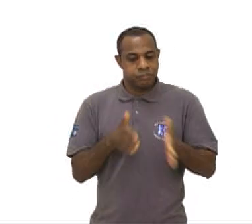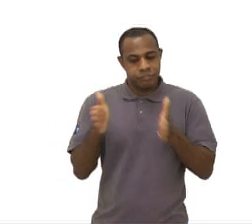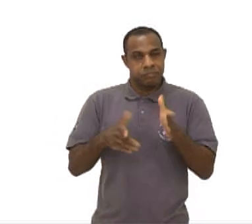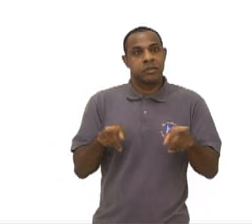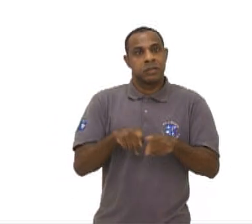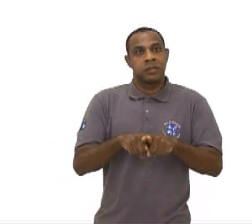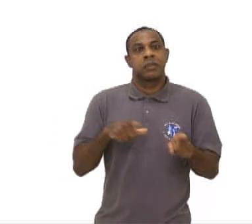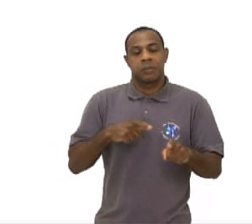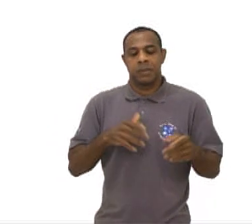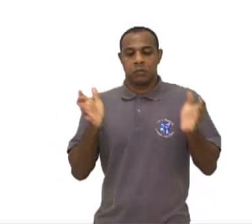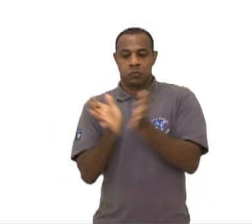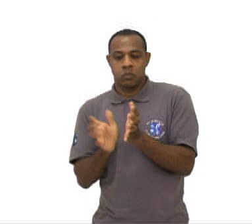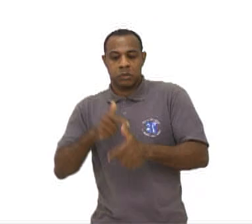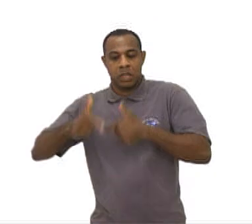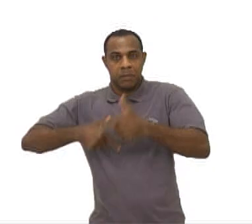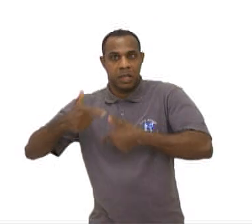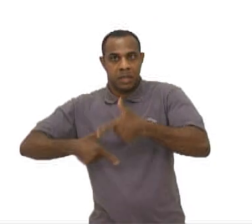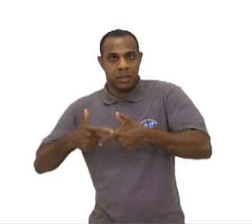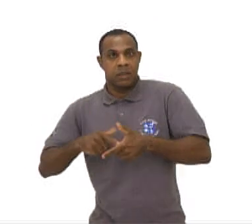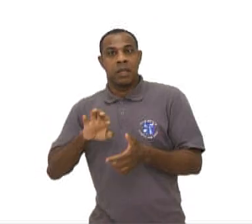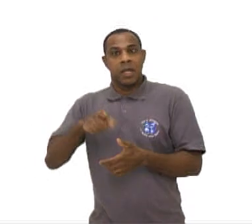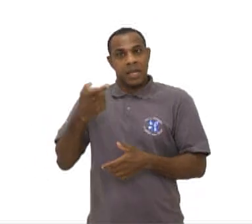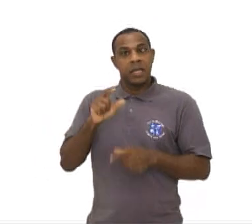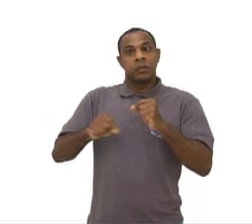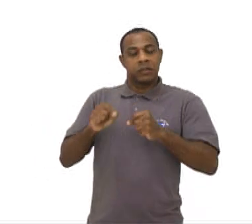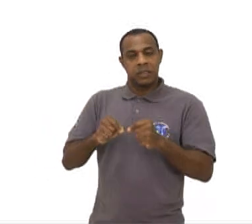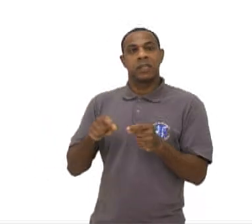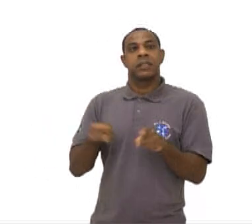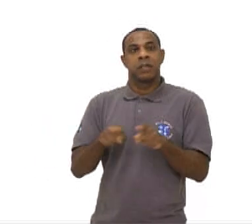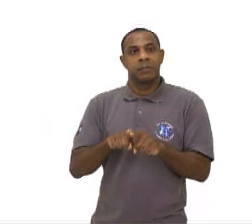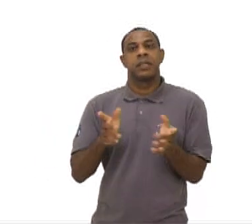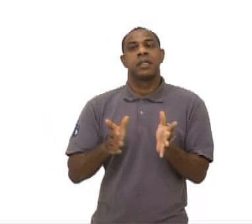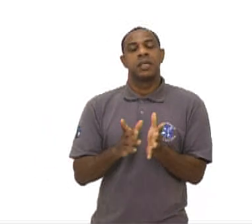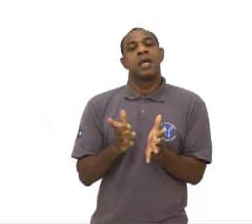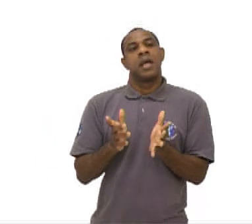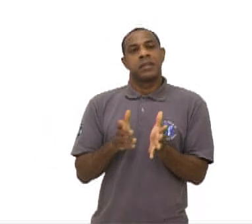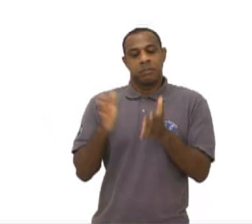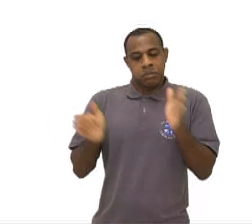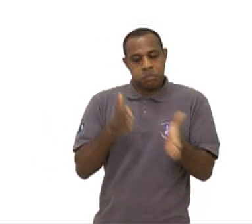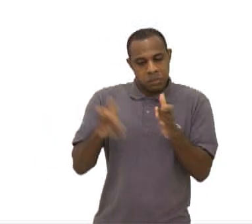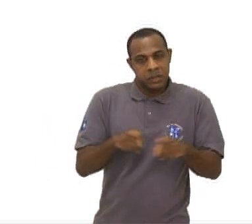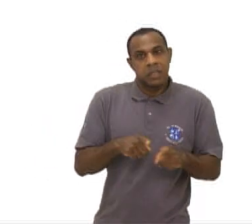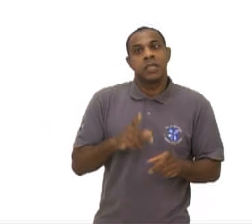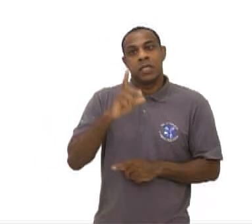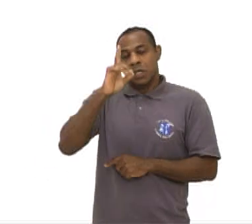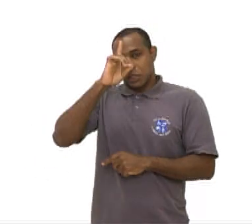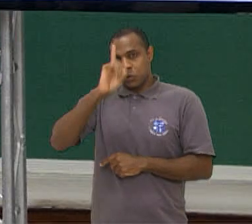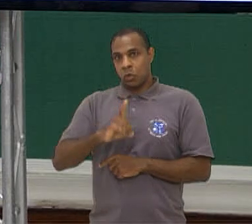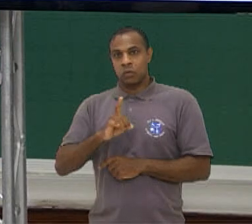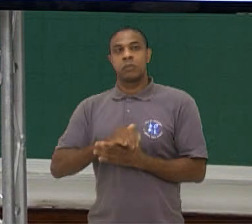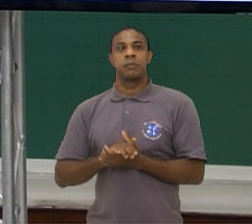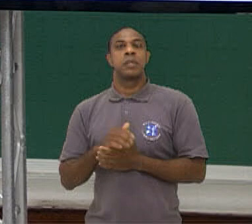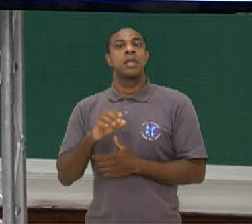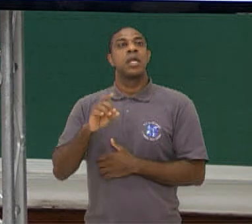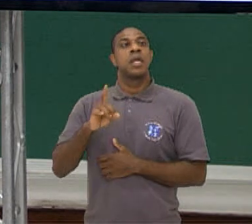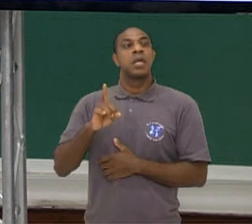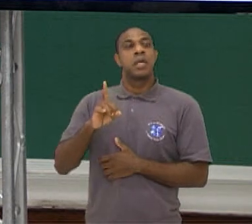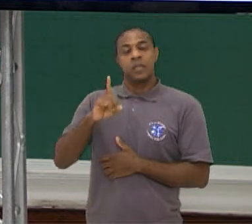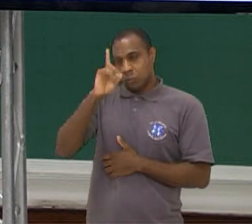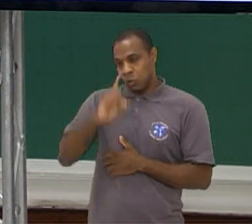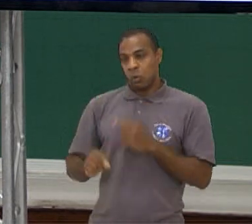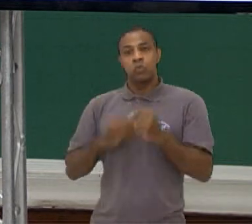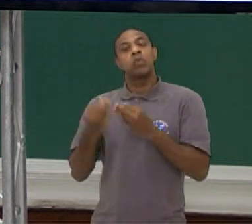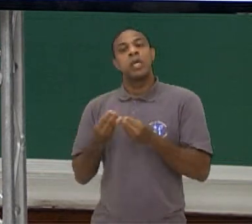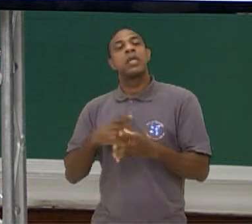e trabalhadores, expropriados dos meios de produção e donos de sua força de trabalho. Após a gente ler esse texto, quais